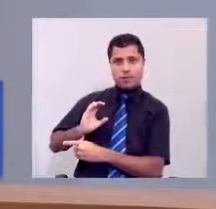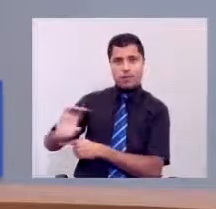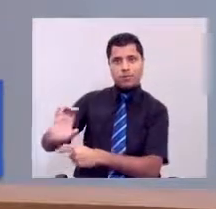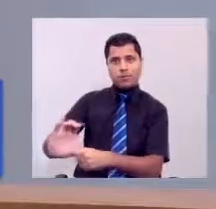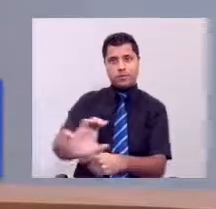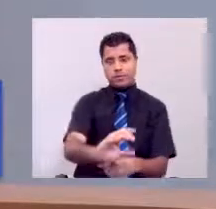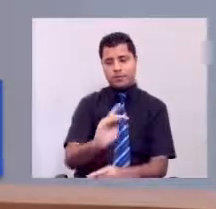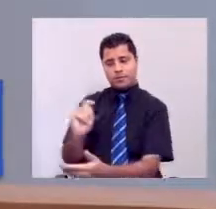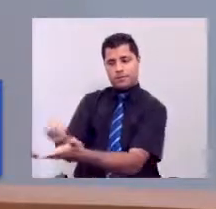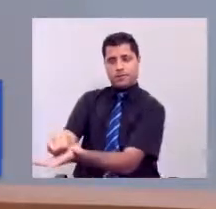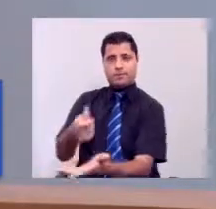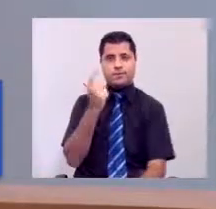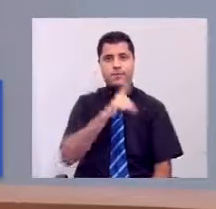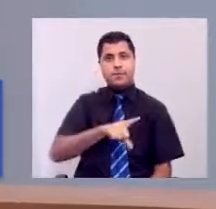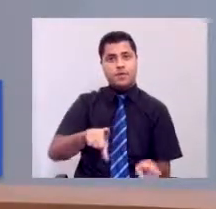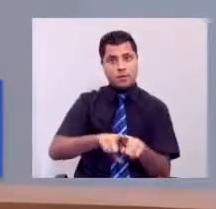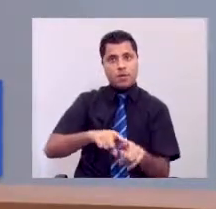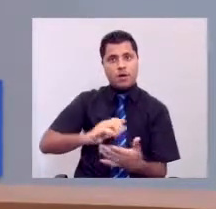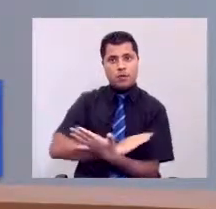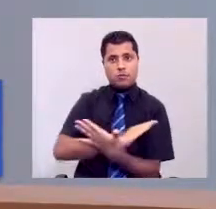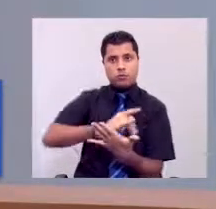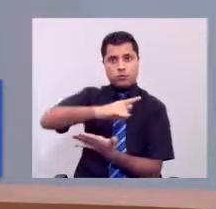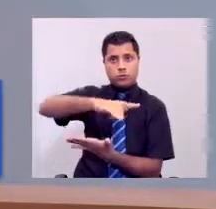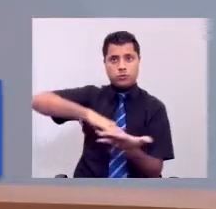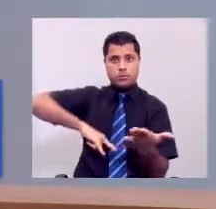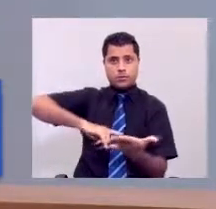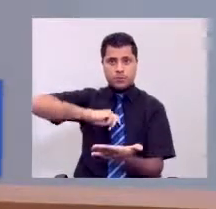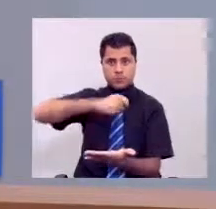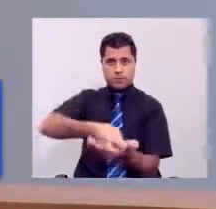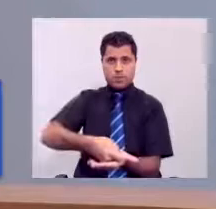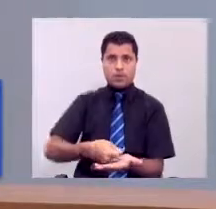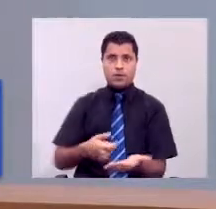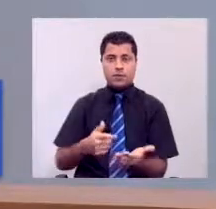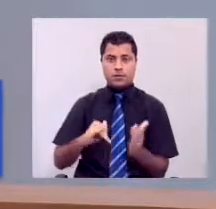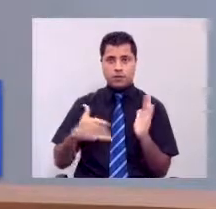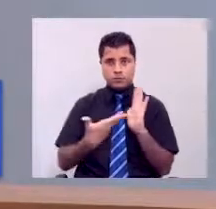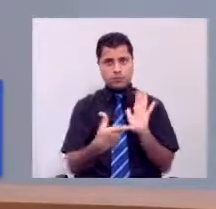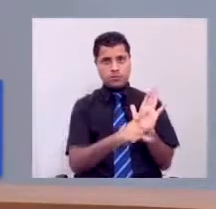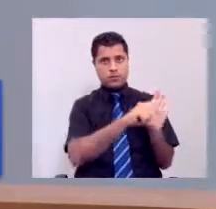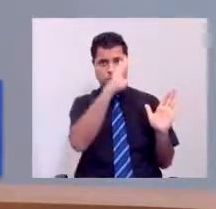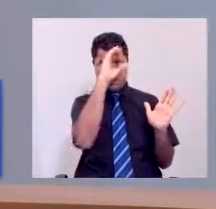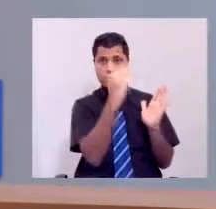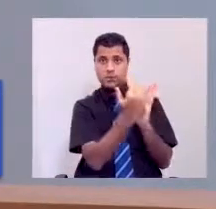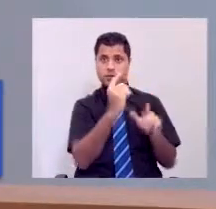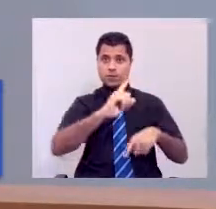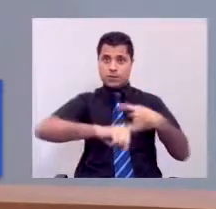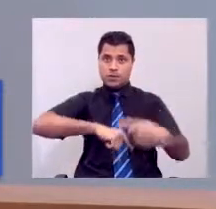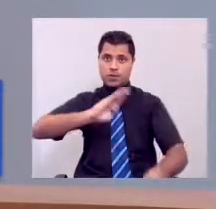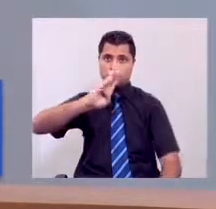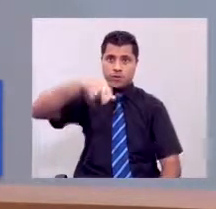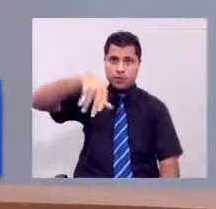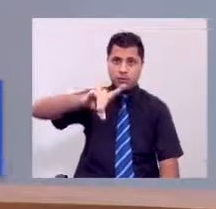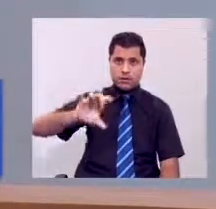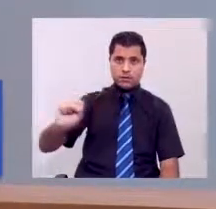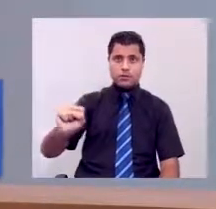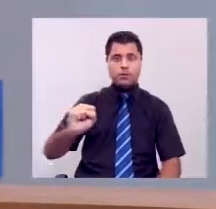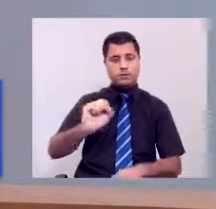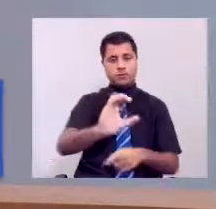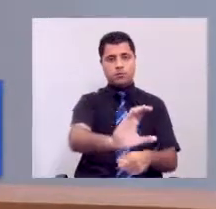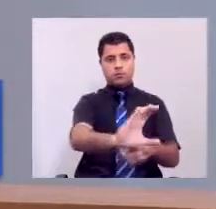certidões para poder se regularizarem e poder conseguir um empréstimo com o BNDES.